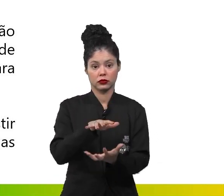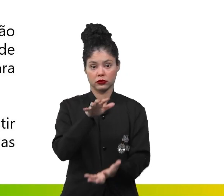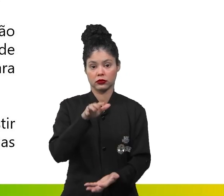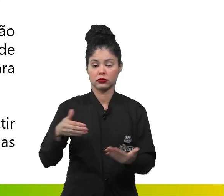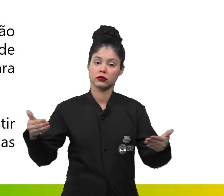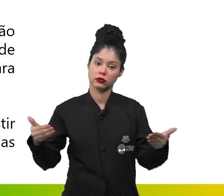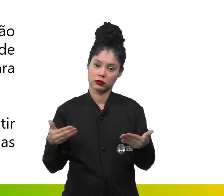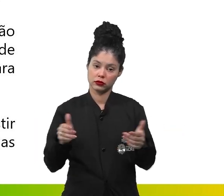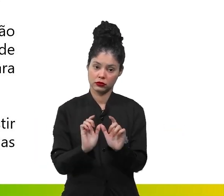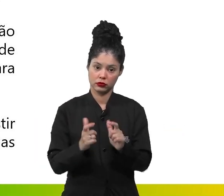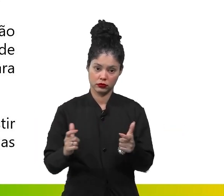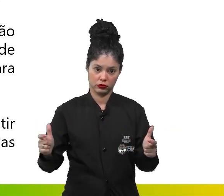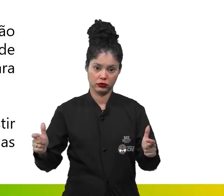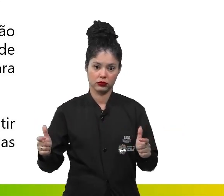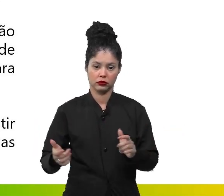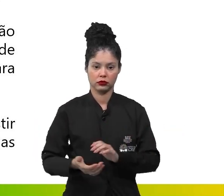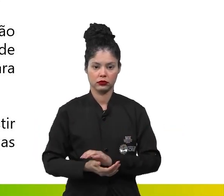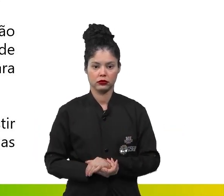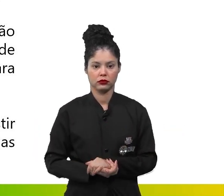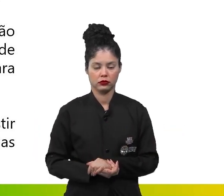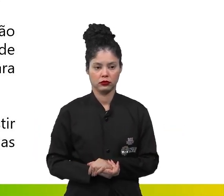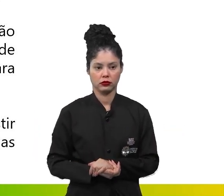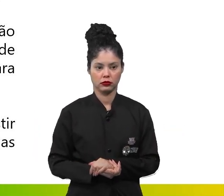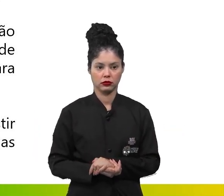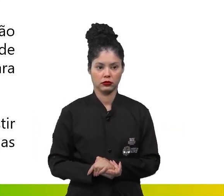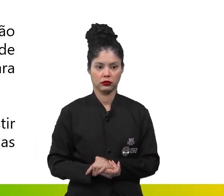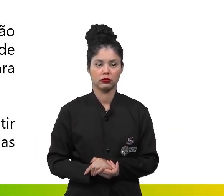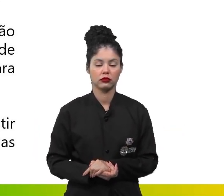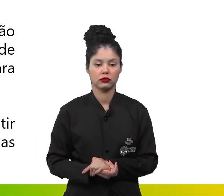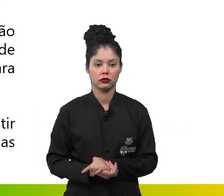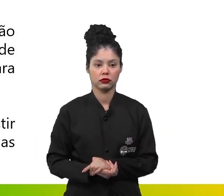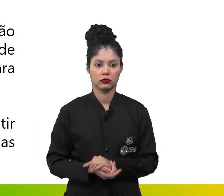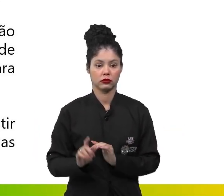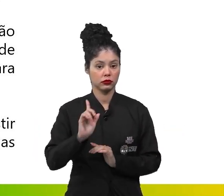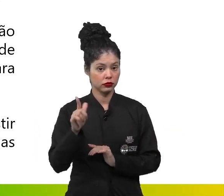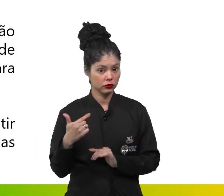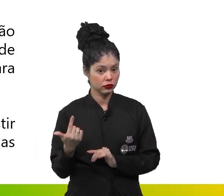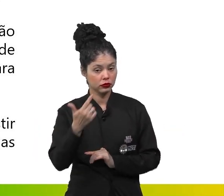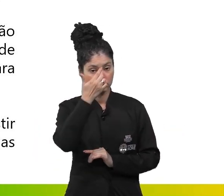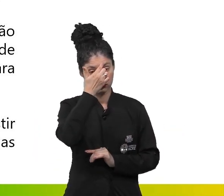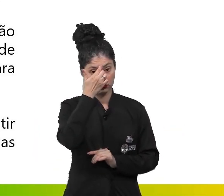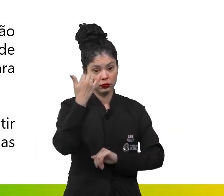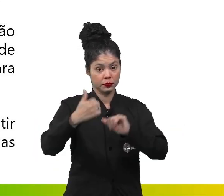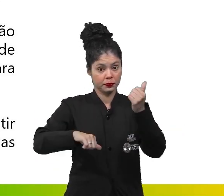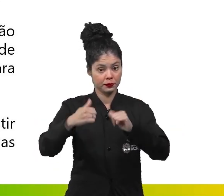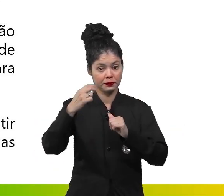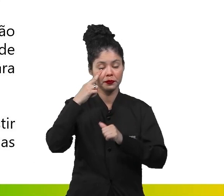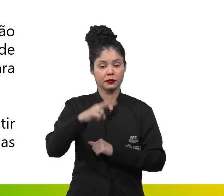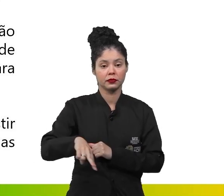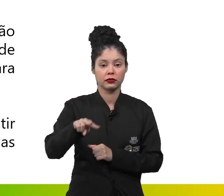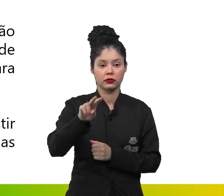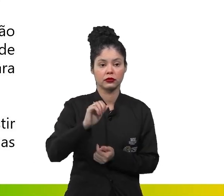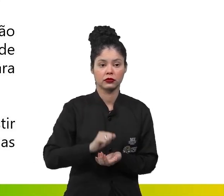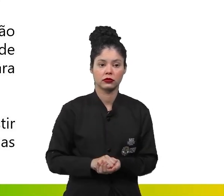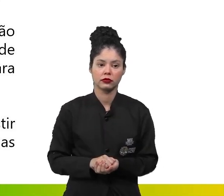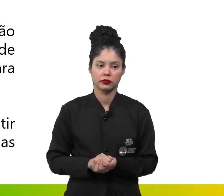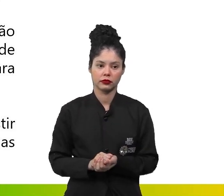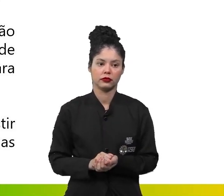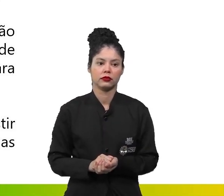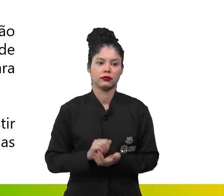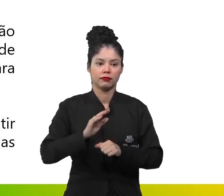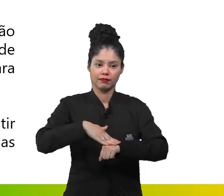número de idosos automaticamente aumente. Outra análise importante para a gente não esquecer sobre a população